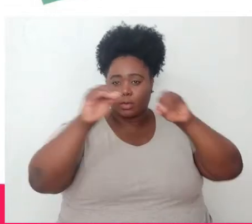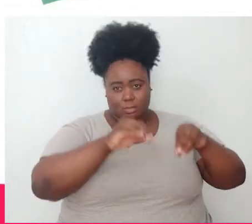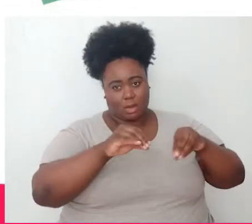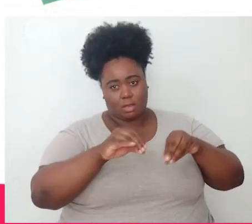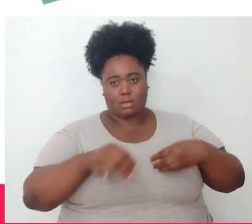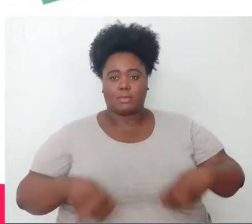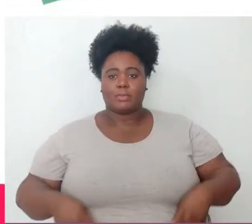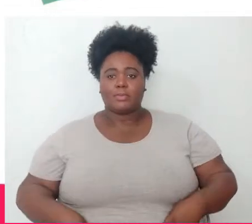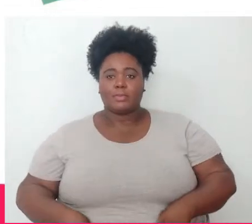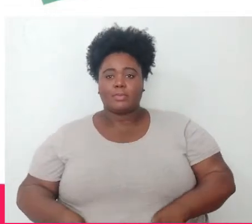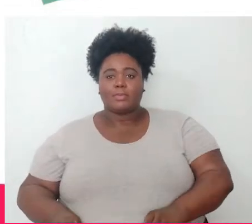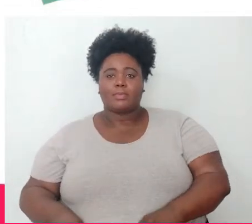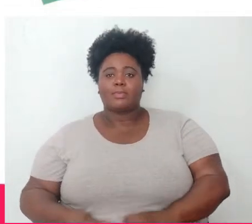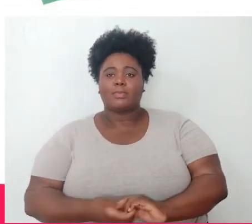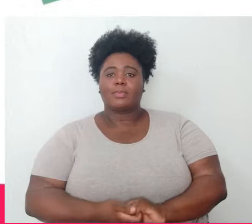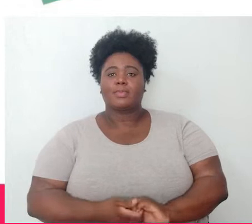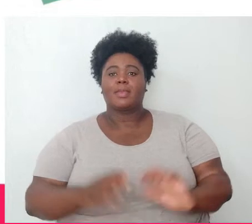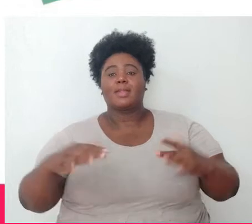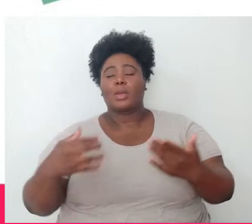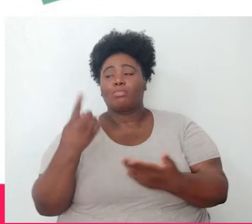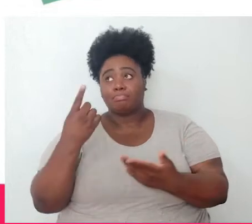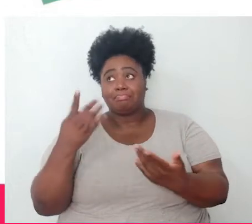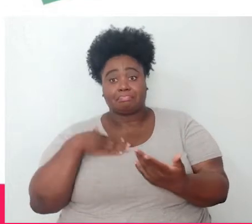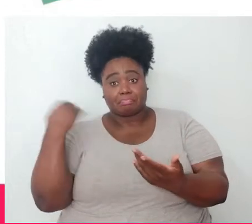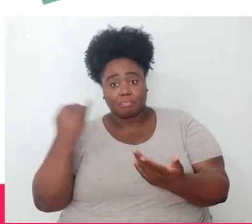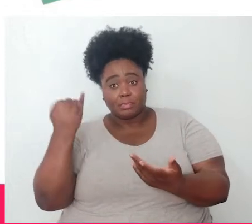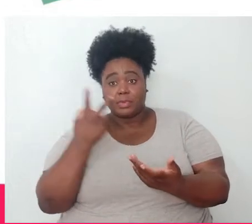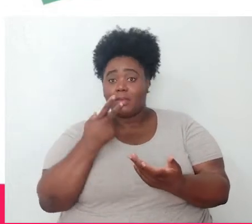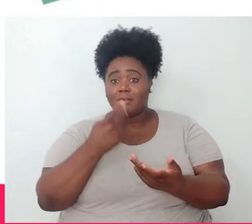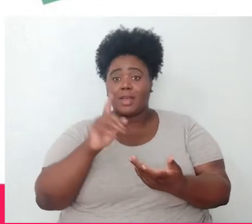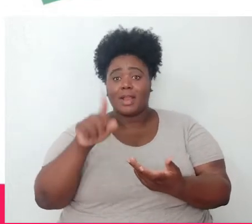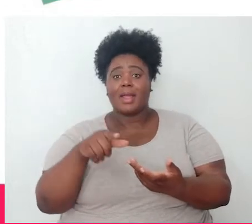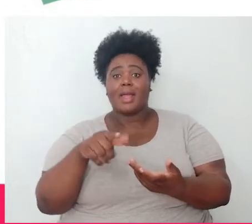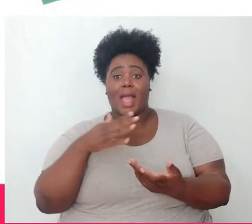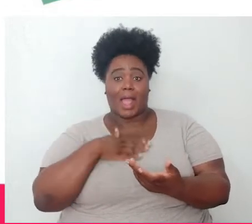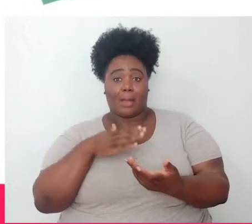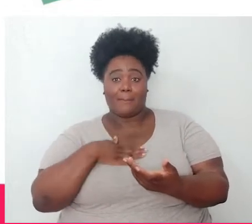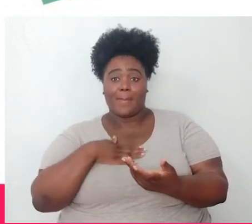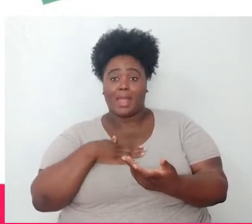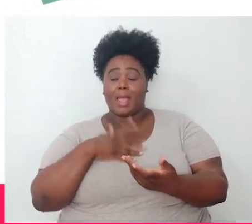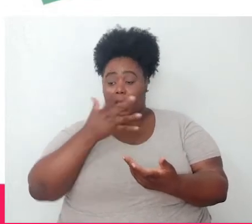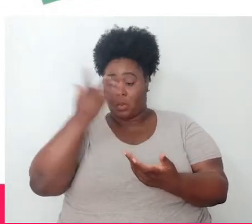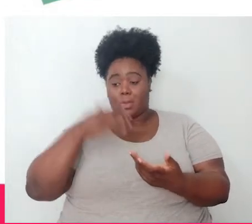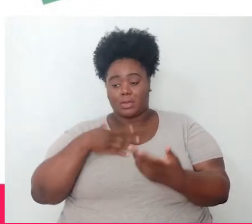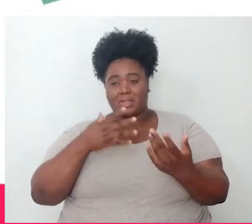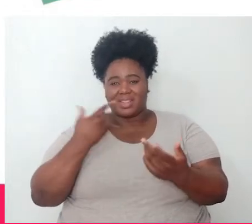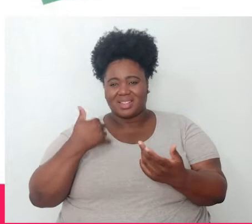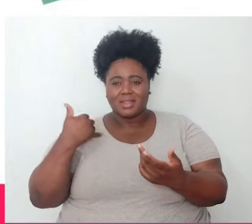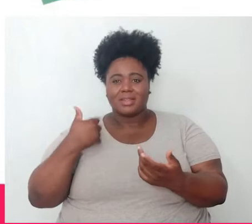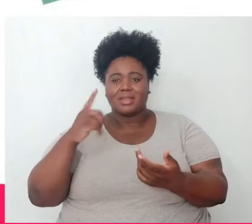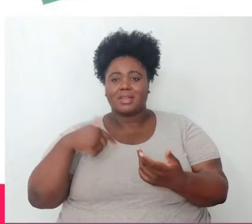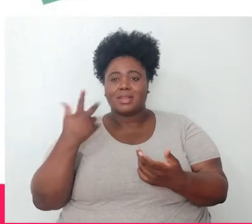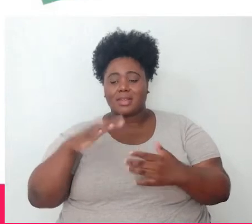território? É uma coisa que eu acho importante sempre ressaltar, que eu acho que a minha geração é uma geração que cresceu